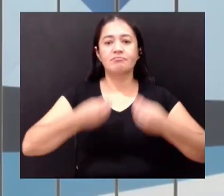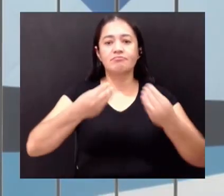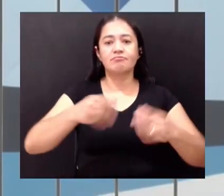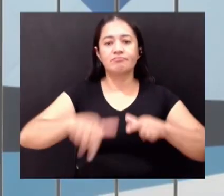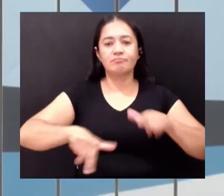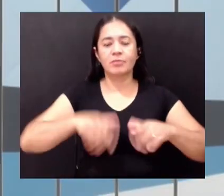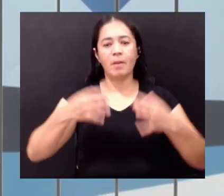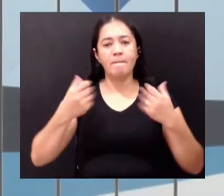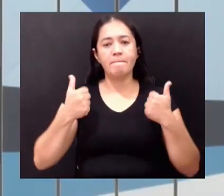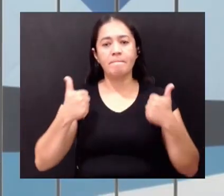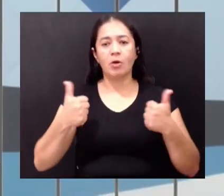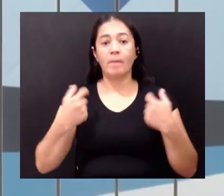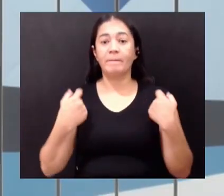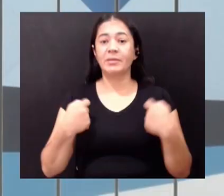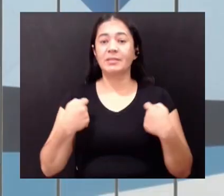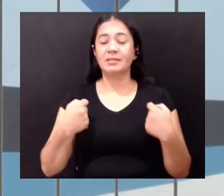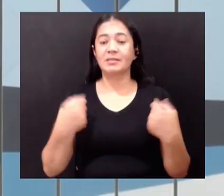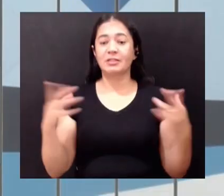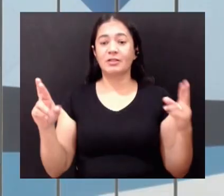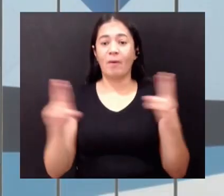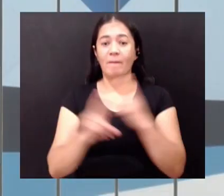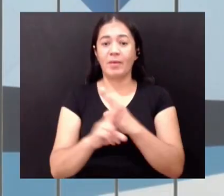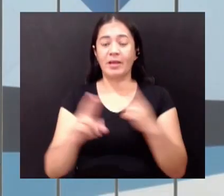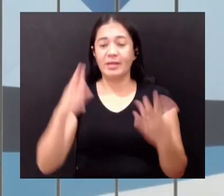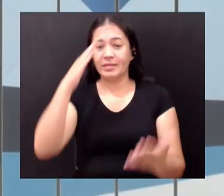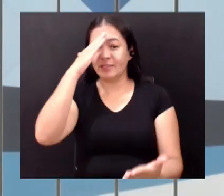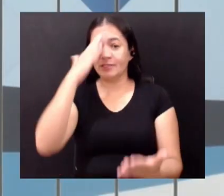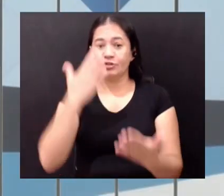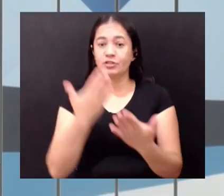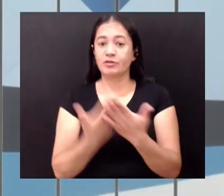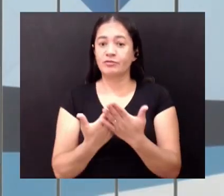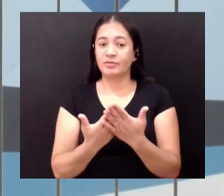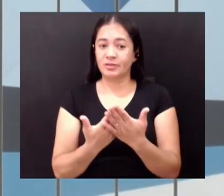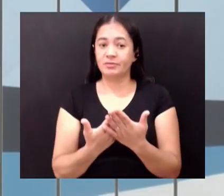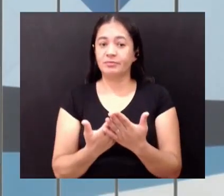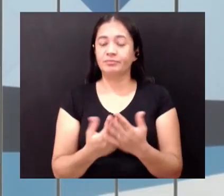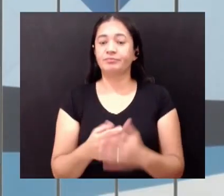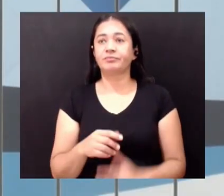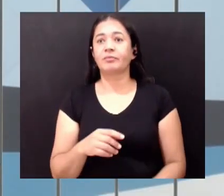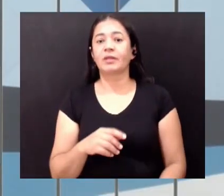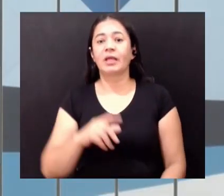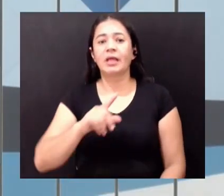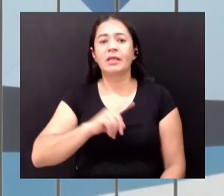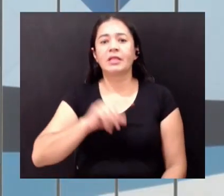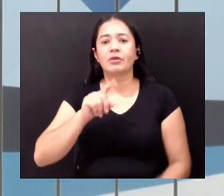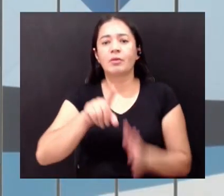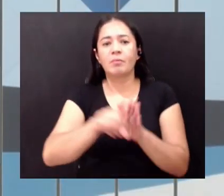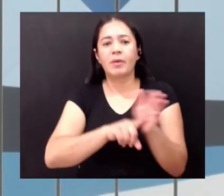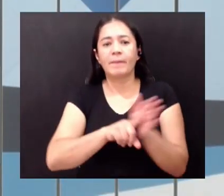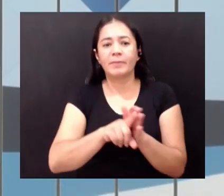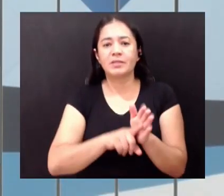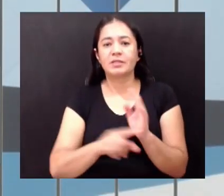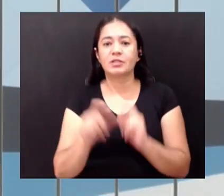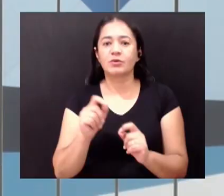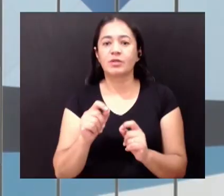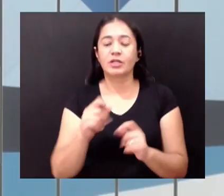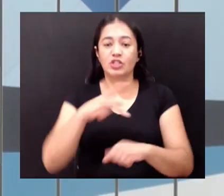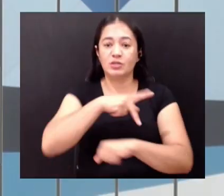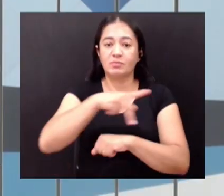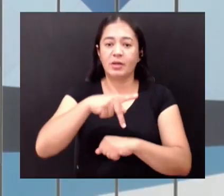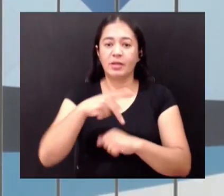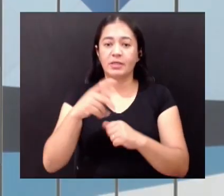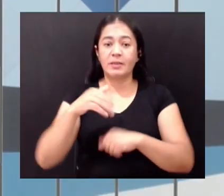confiança maior. Você sabe que tem um índice, que é o índice dos países mais desconfiados do mundo, né? Que é muito interessante. E o